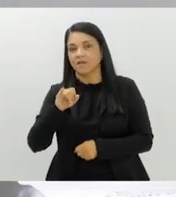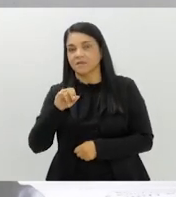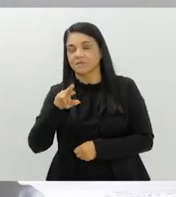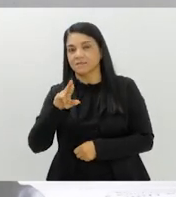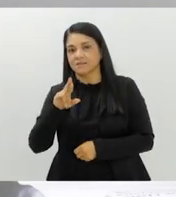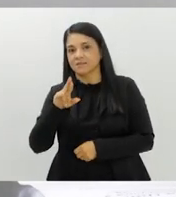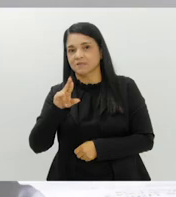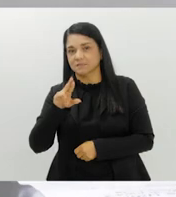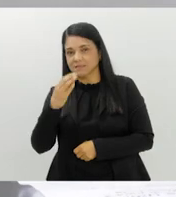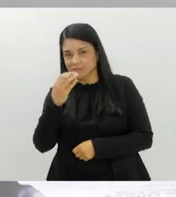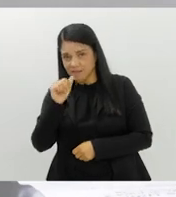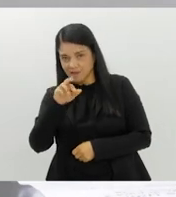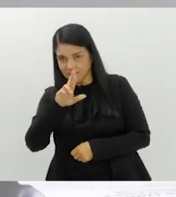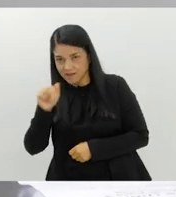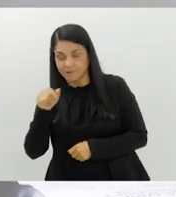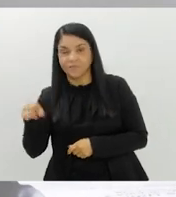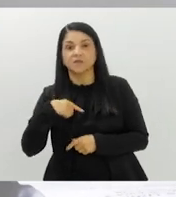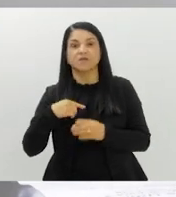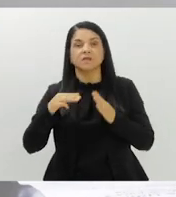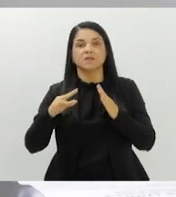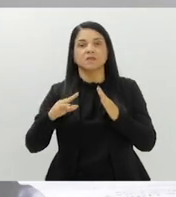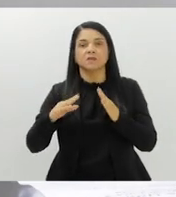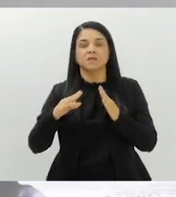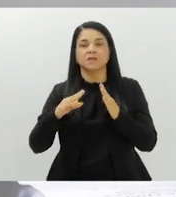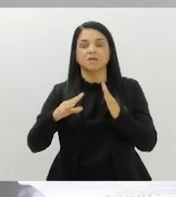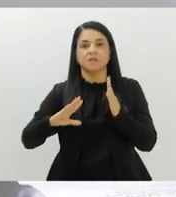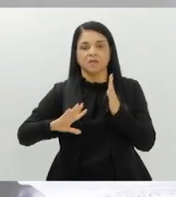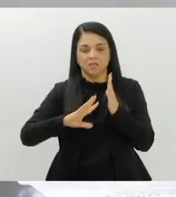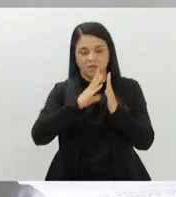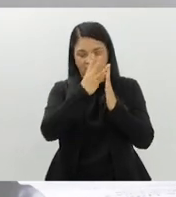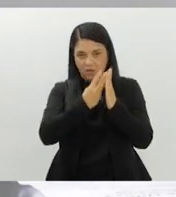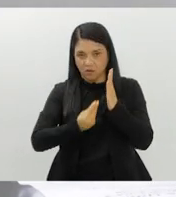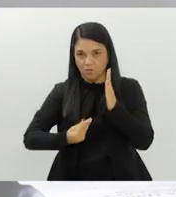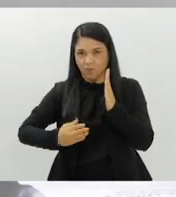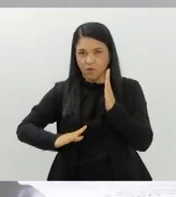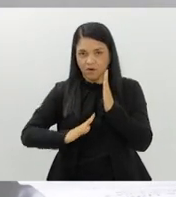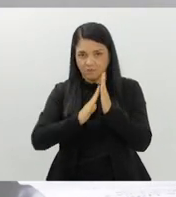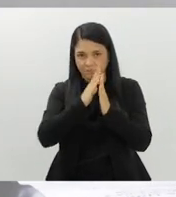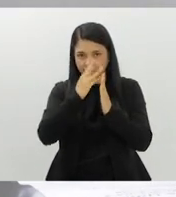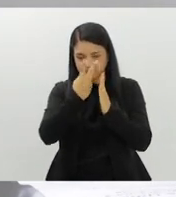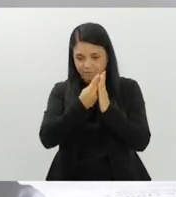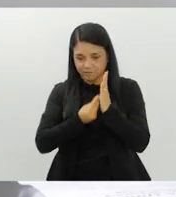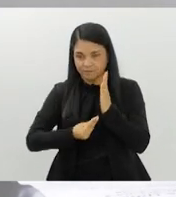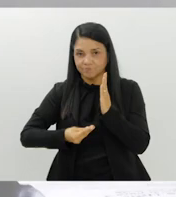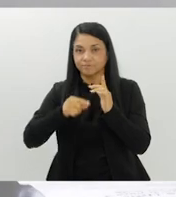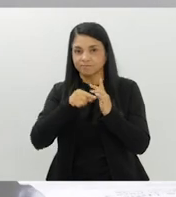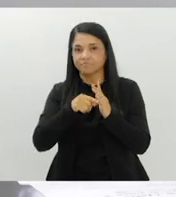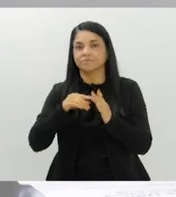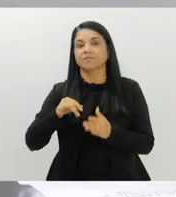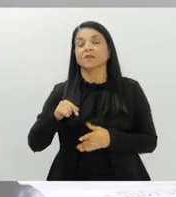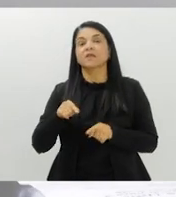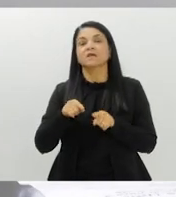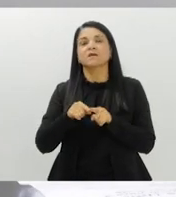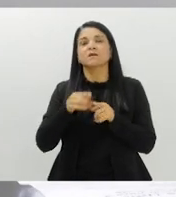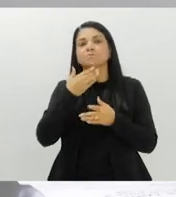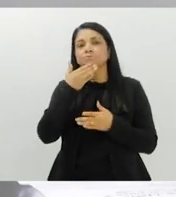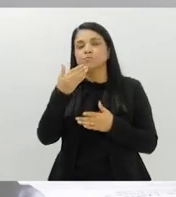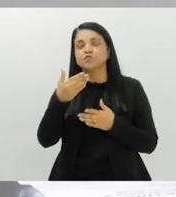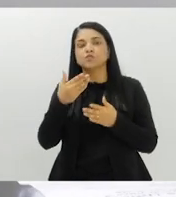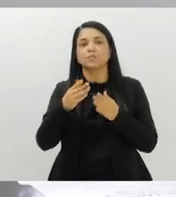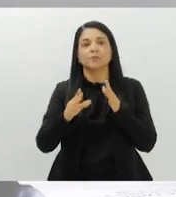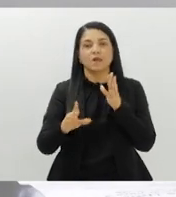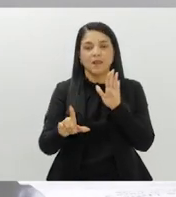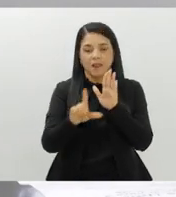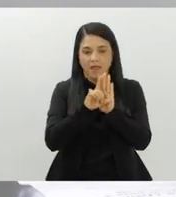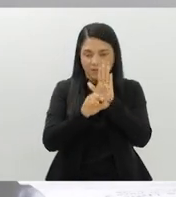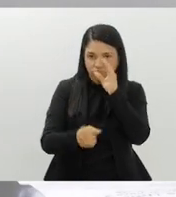quilombolas lá de Paraty, da Praia do Sono, pediram para a gente fazer uma lei para garantir que as